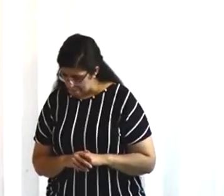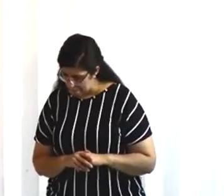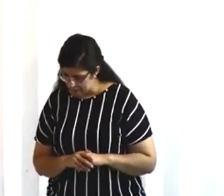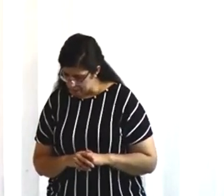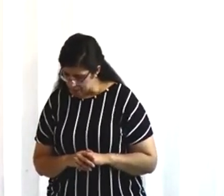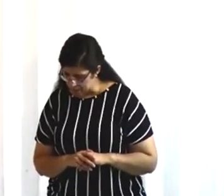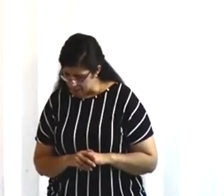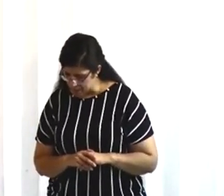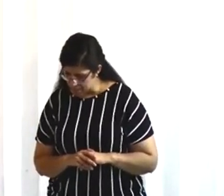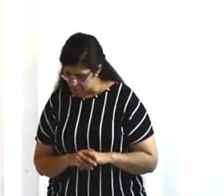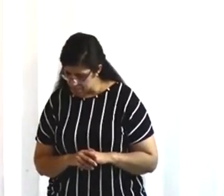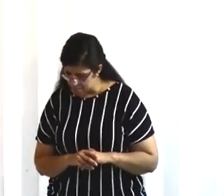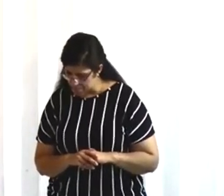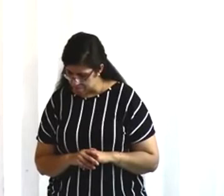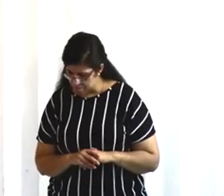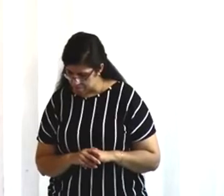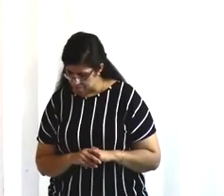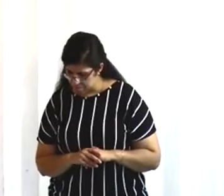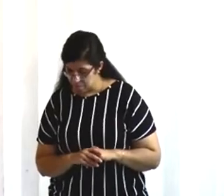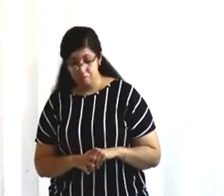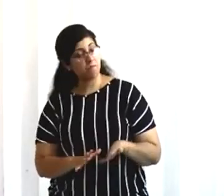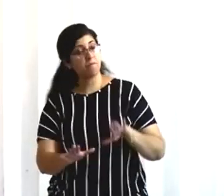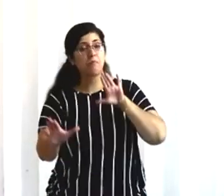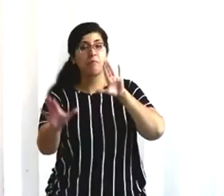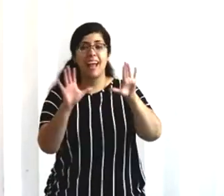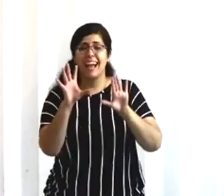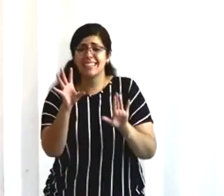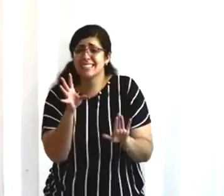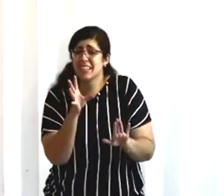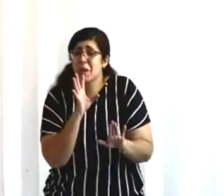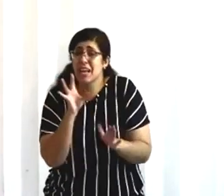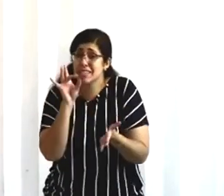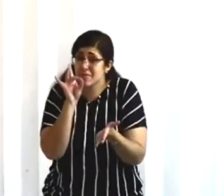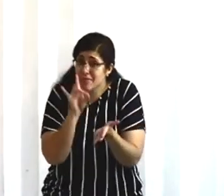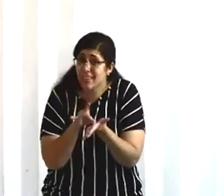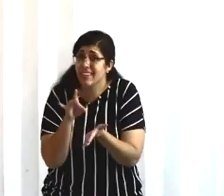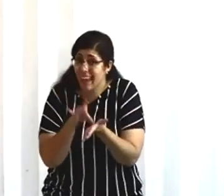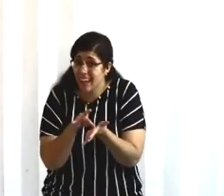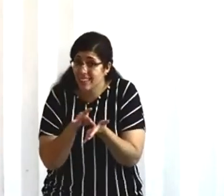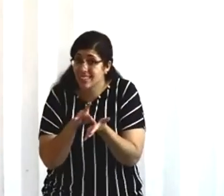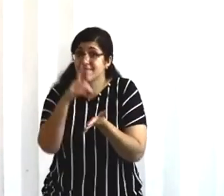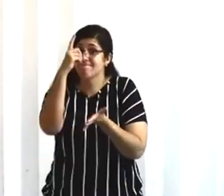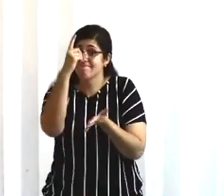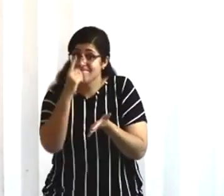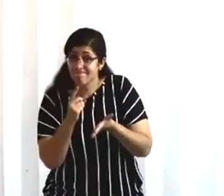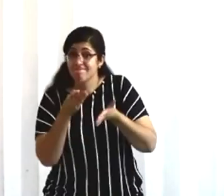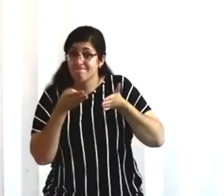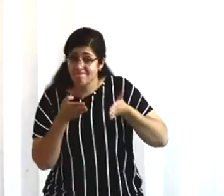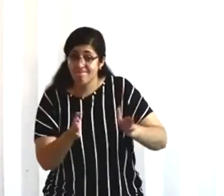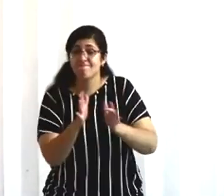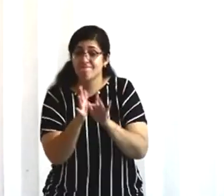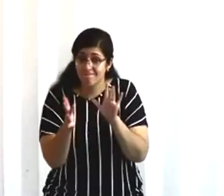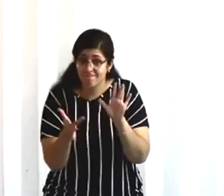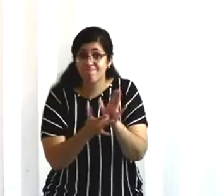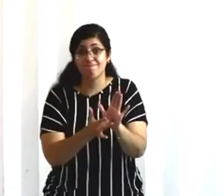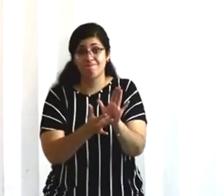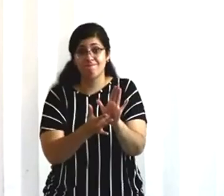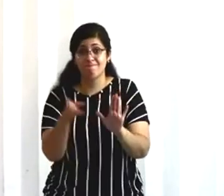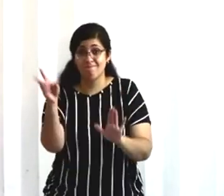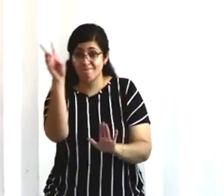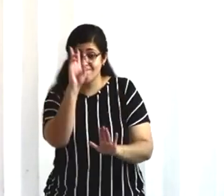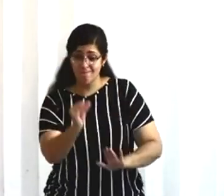isso. Talvez eu não conheço a verdade encarnada, o Logos, o Verbo